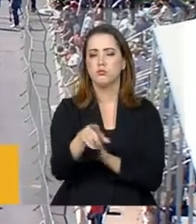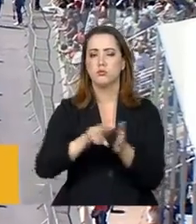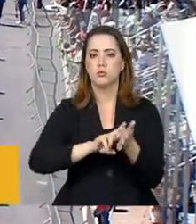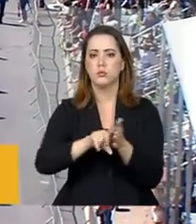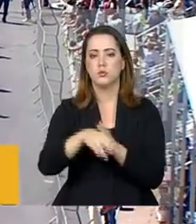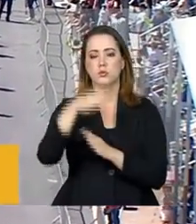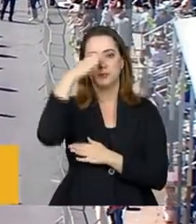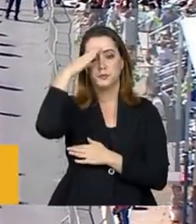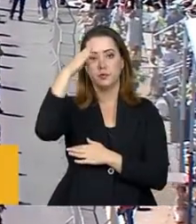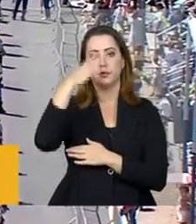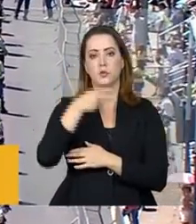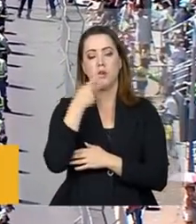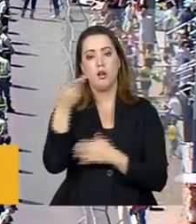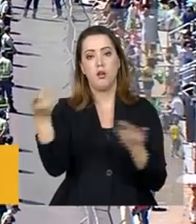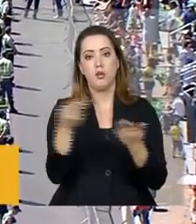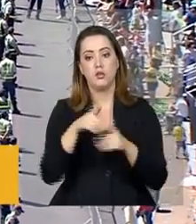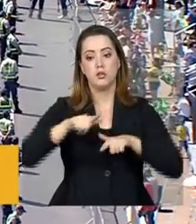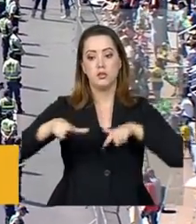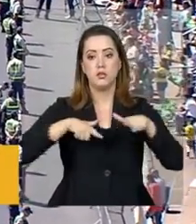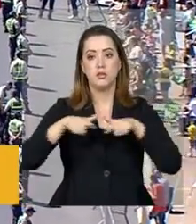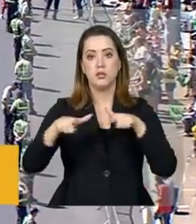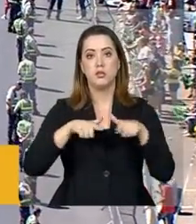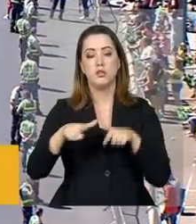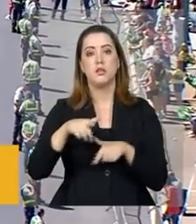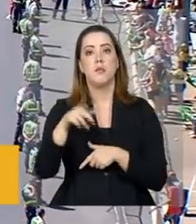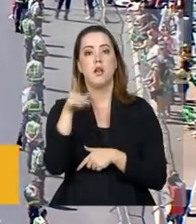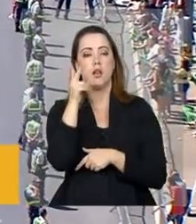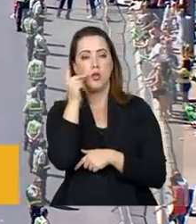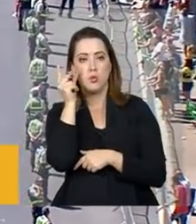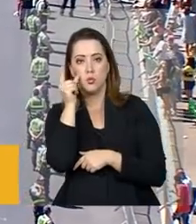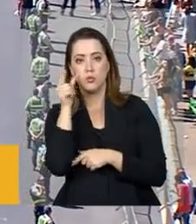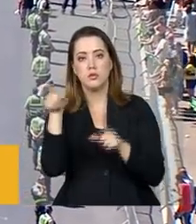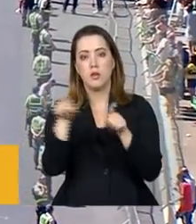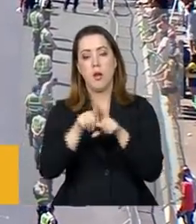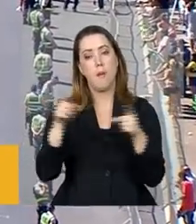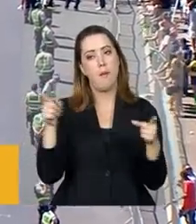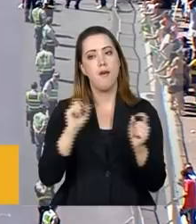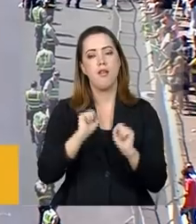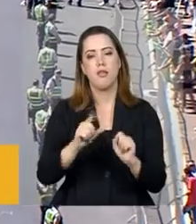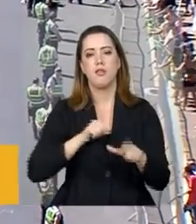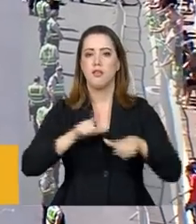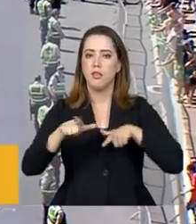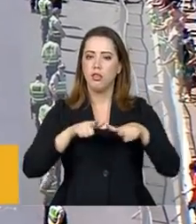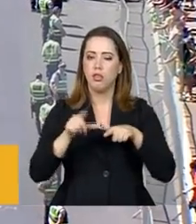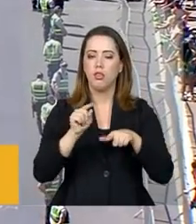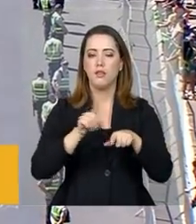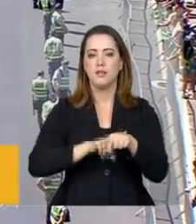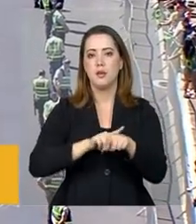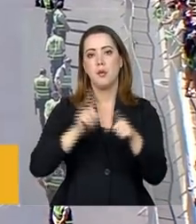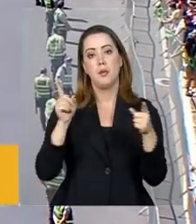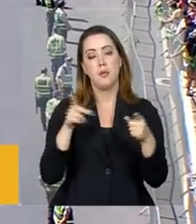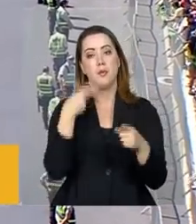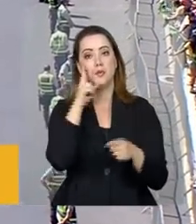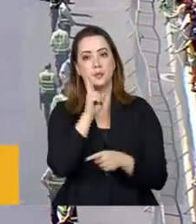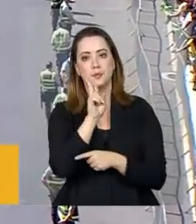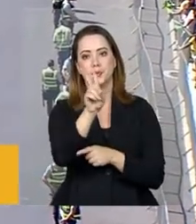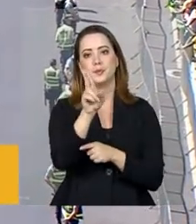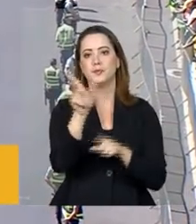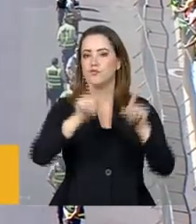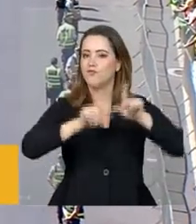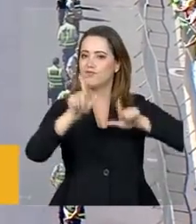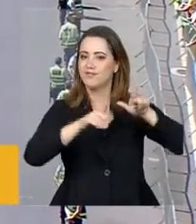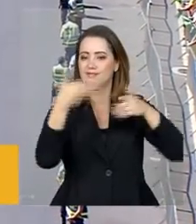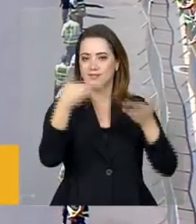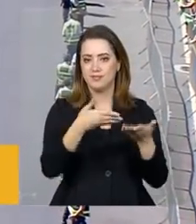e Oséias estão de serviço em Tamboril, no Ceará, mas arrumaram um tempinho para curtir o desfile pela NBR. Obrigada.